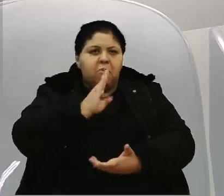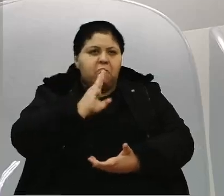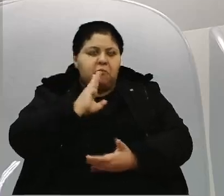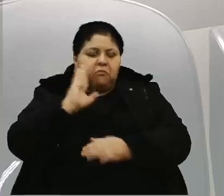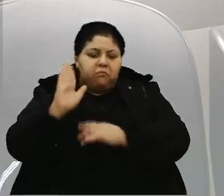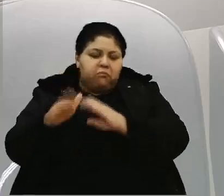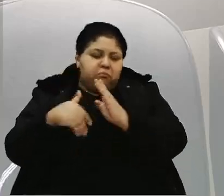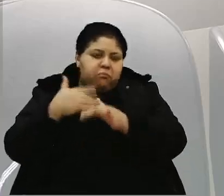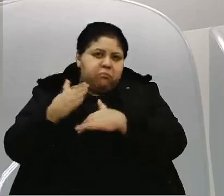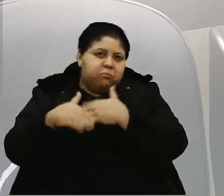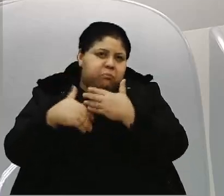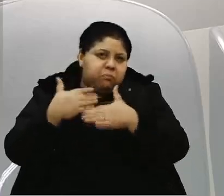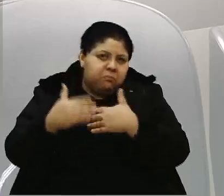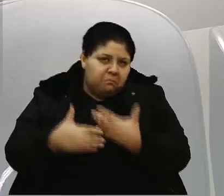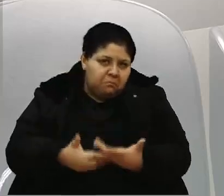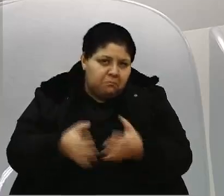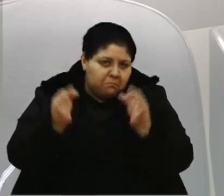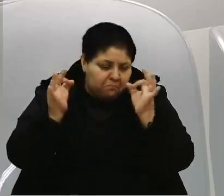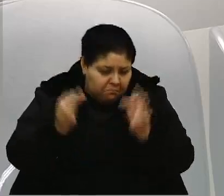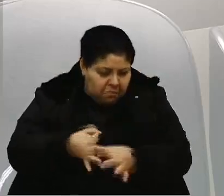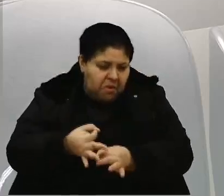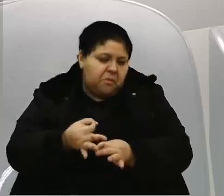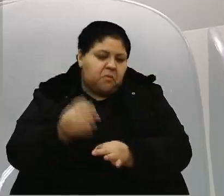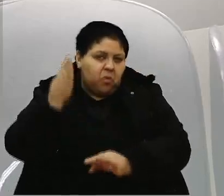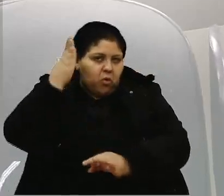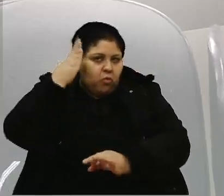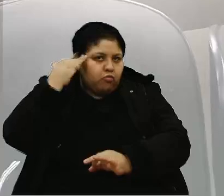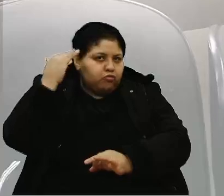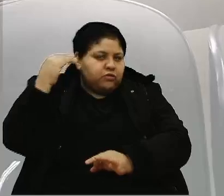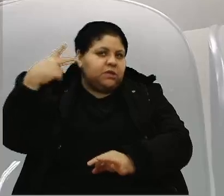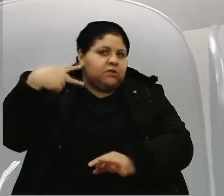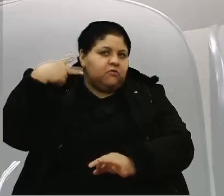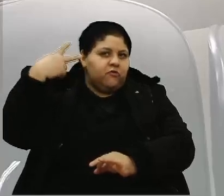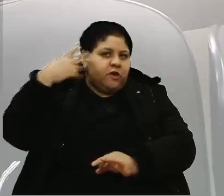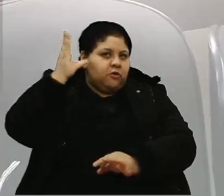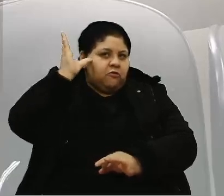caminhada sucedida e com sucesso, vereador Felipe.